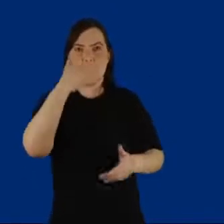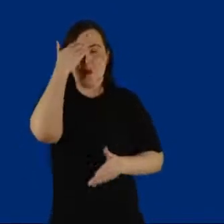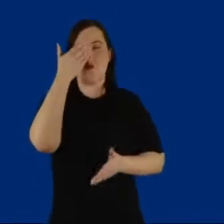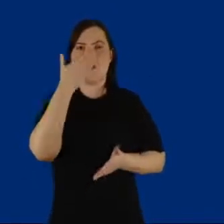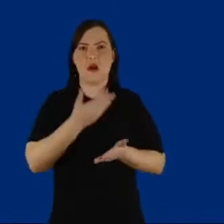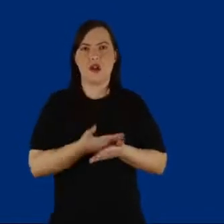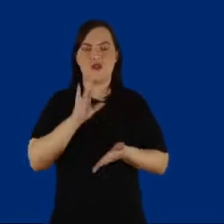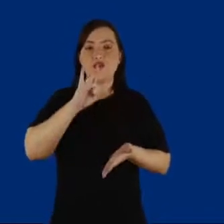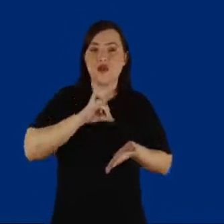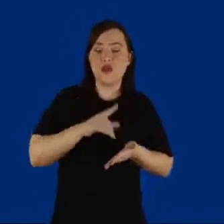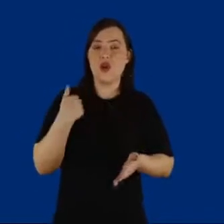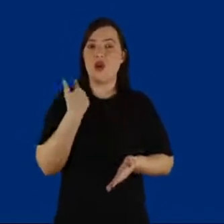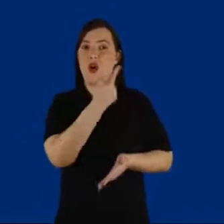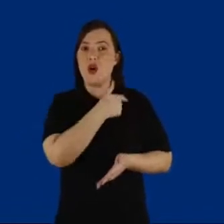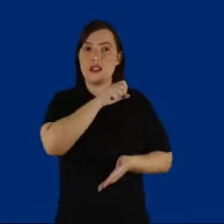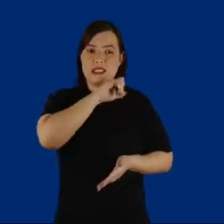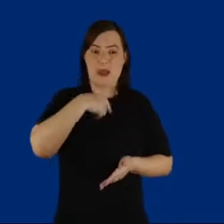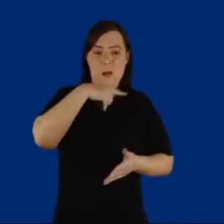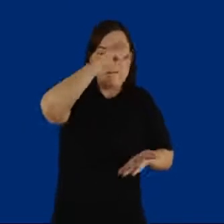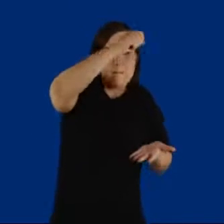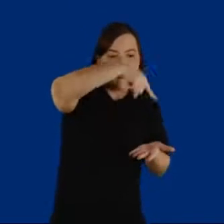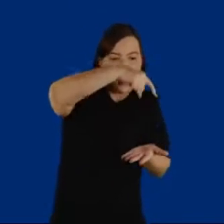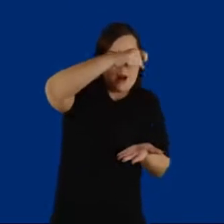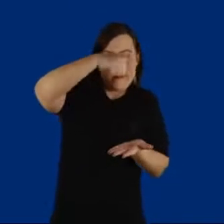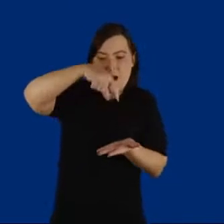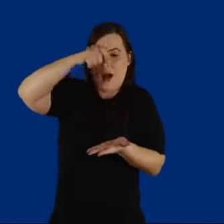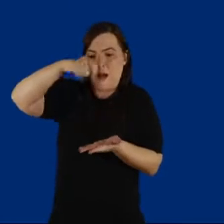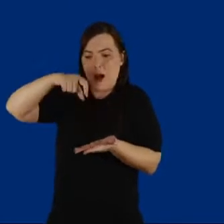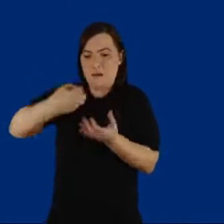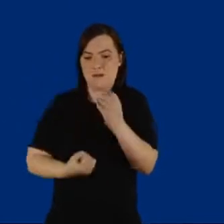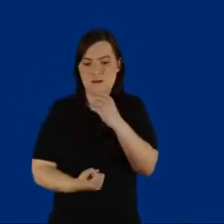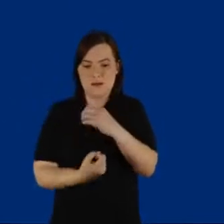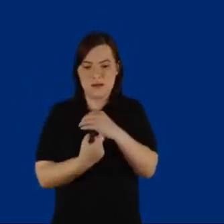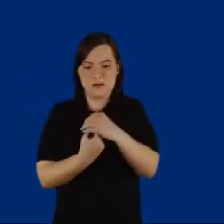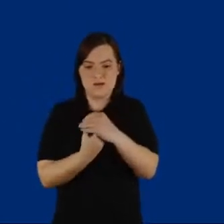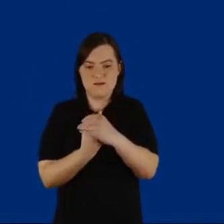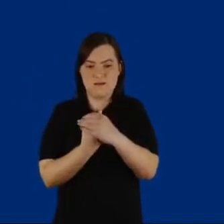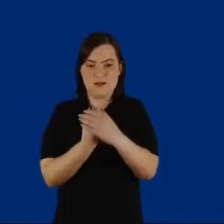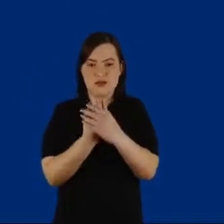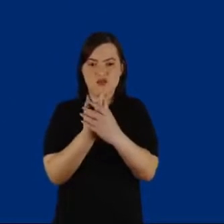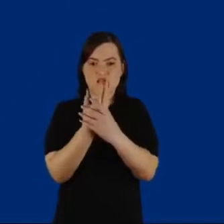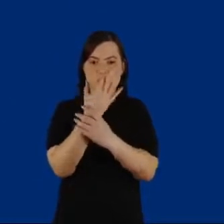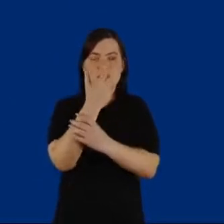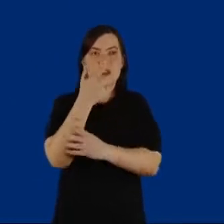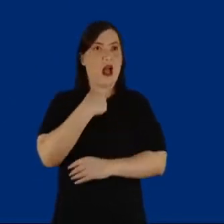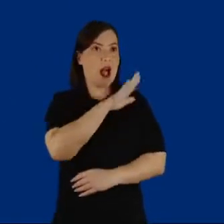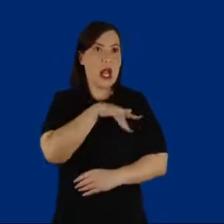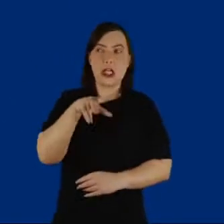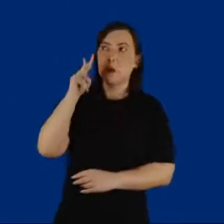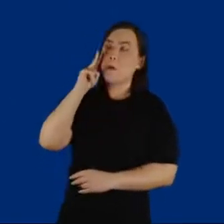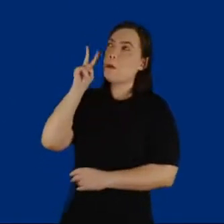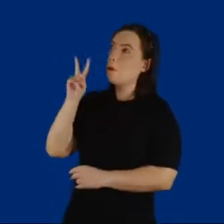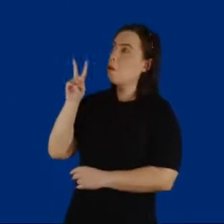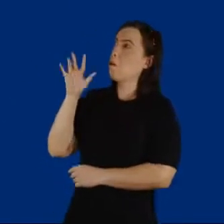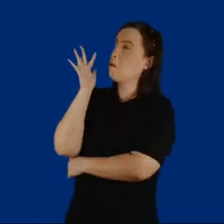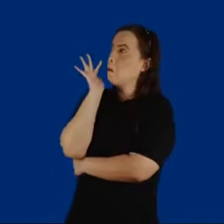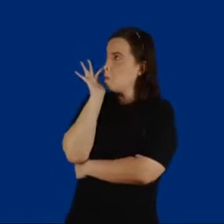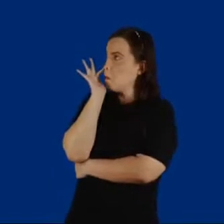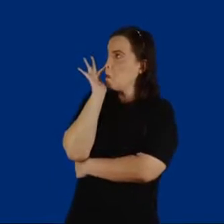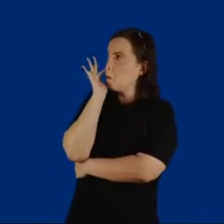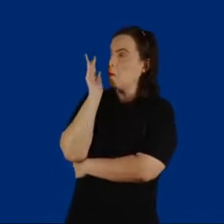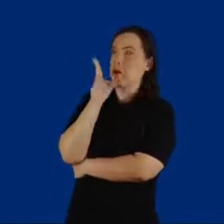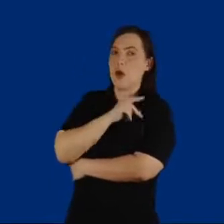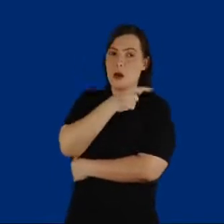acredito que se nós plantarmos uma pequena semente, ela vai crescer. E as crianças adoravam ele, e essa parte